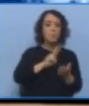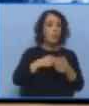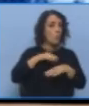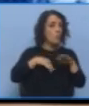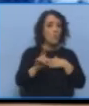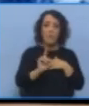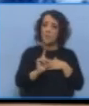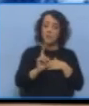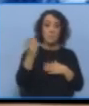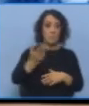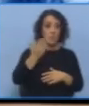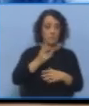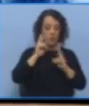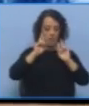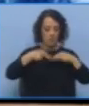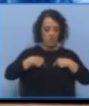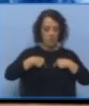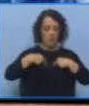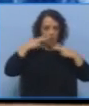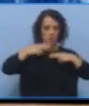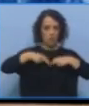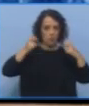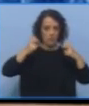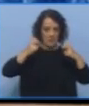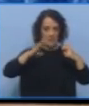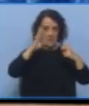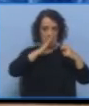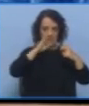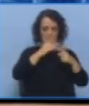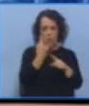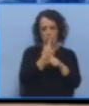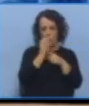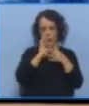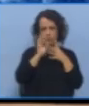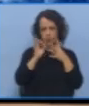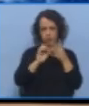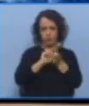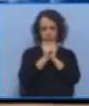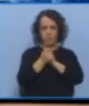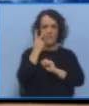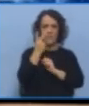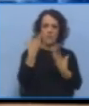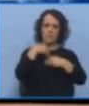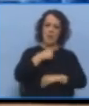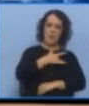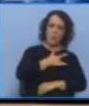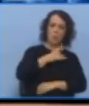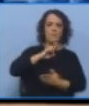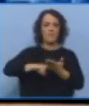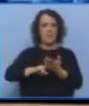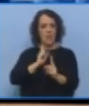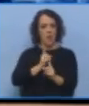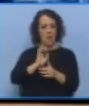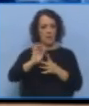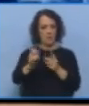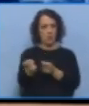Foi a descoberta de que, alterando na raiz um conjunto de aspectos, nomeadamente viver o amor e a verdade como critérios de gestão, tratar os